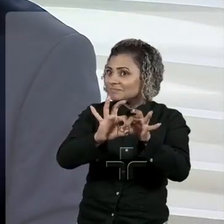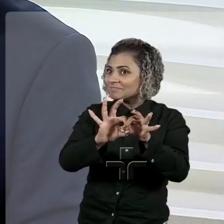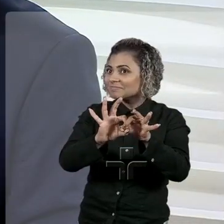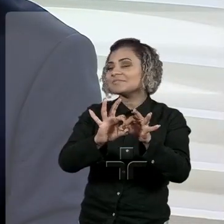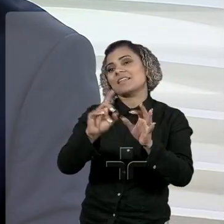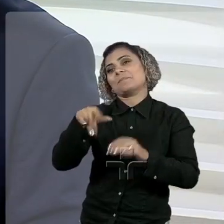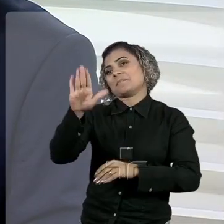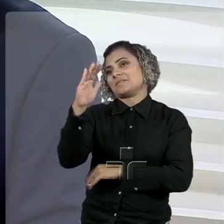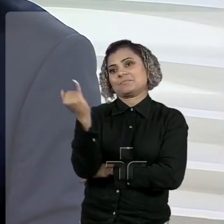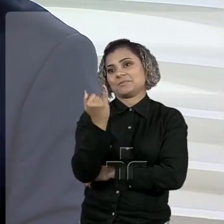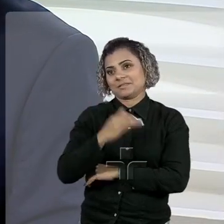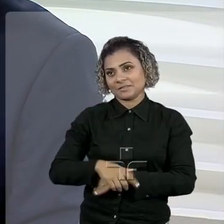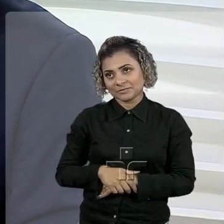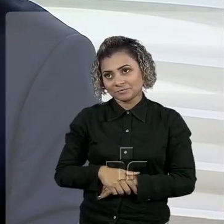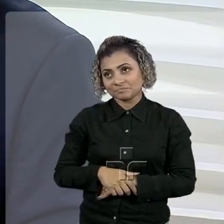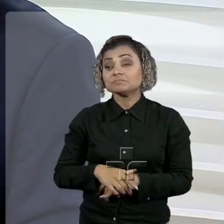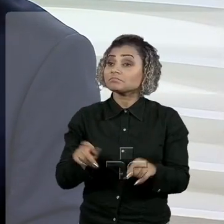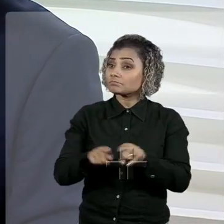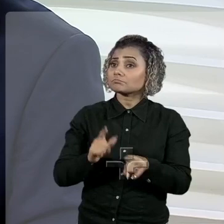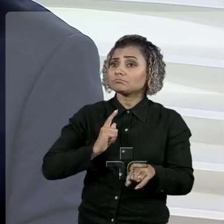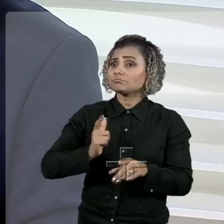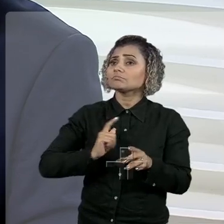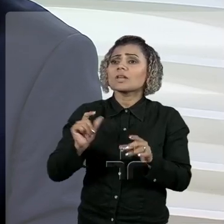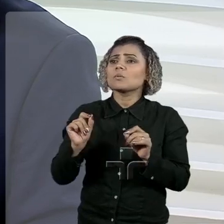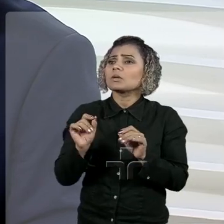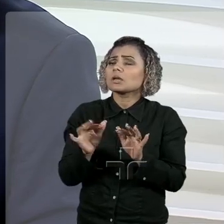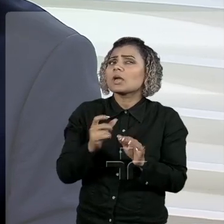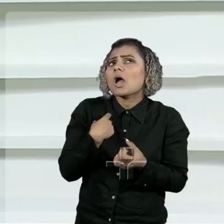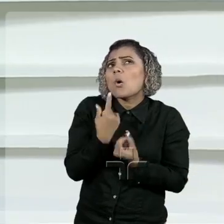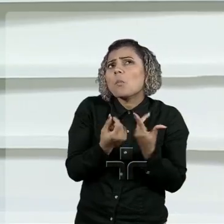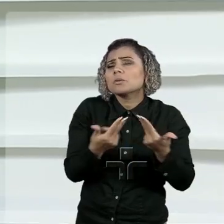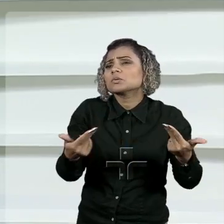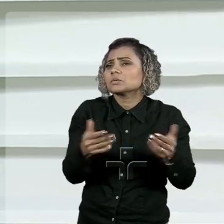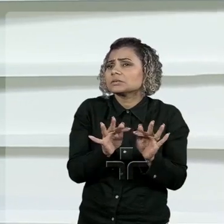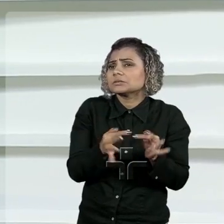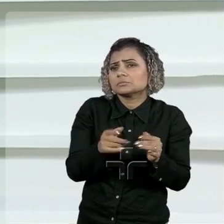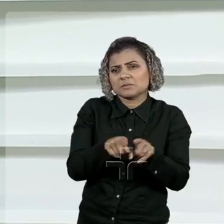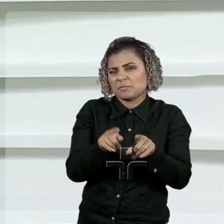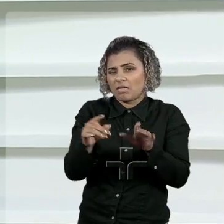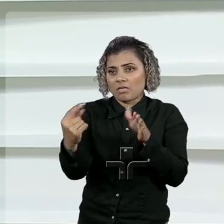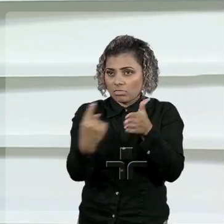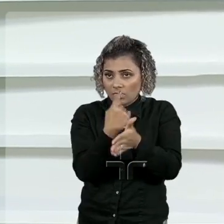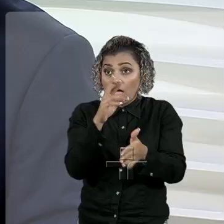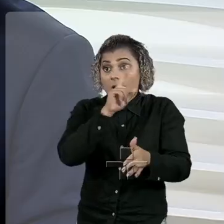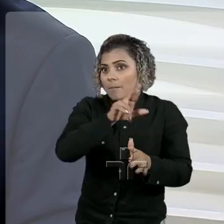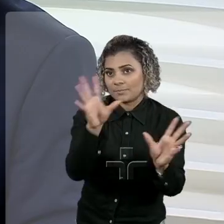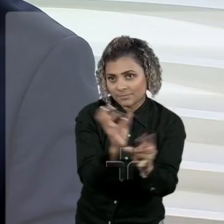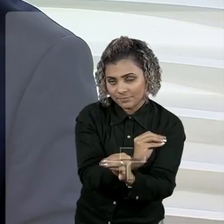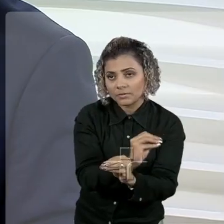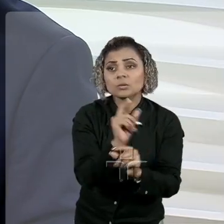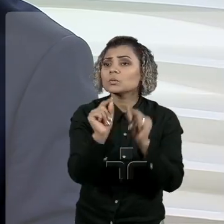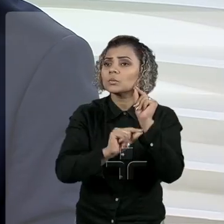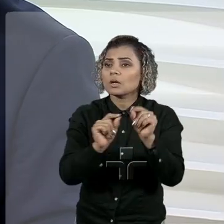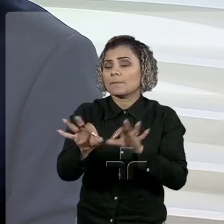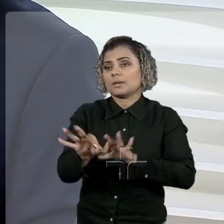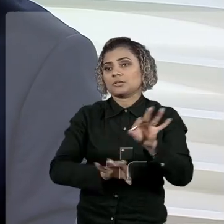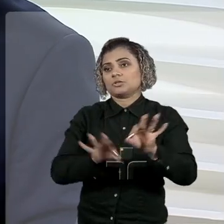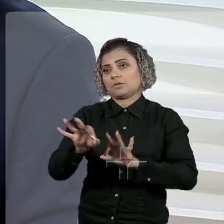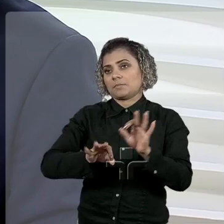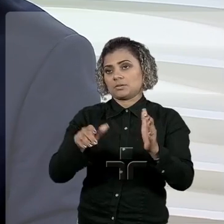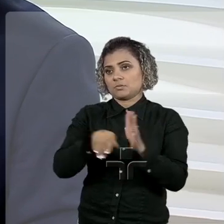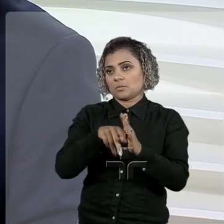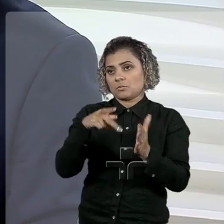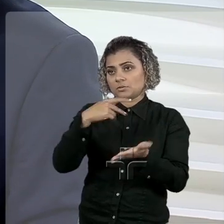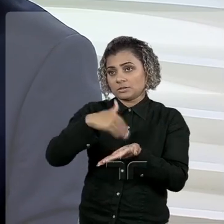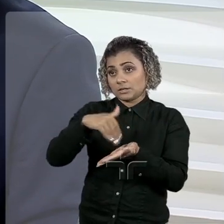mais importante. A gente fez pequenas coisas. A gente estava fazendo, para encerrar essa pergunta, fazendo o planejamento estratégico da secretaria. Aí